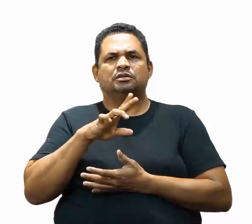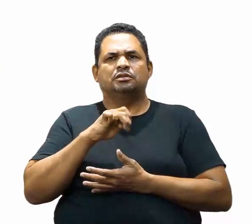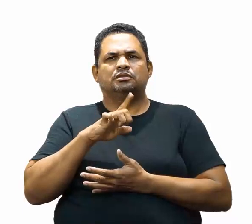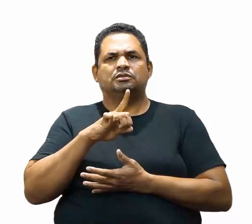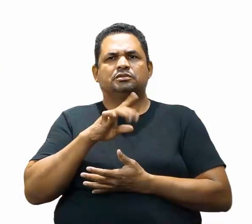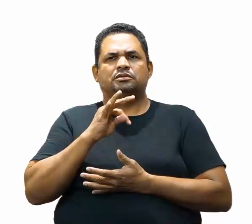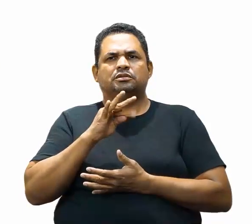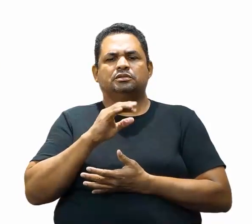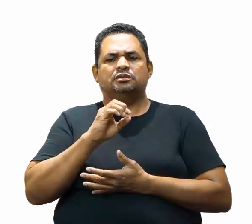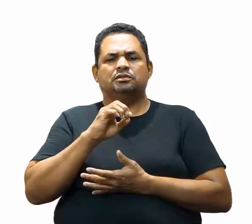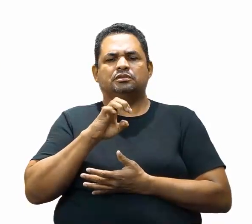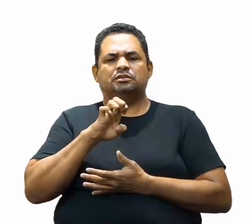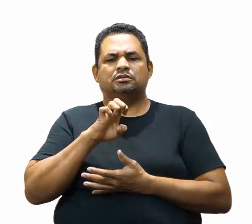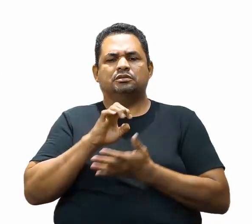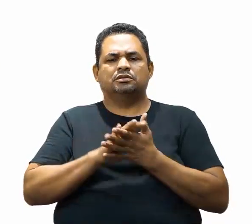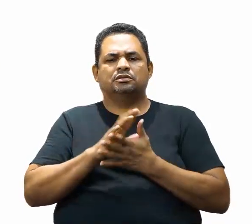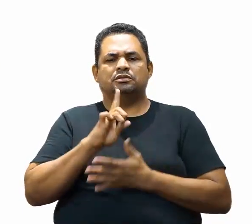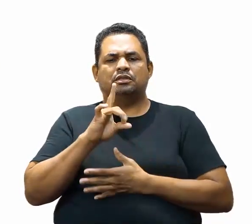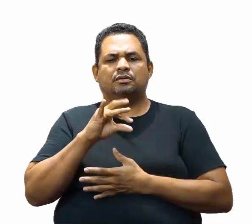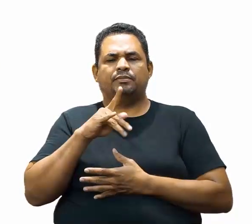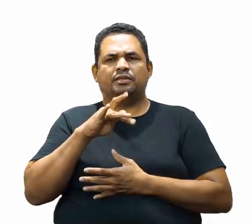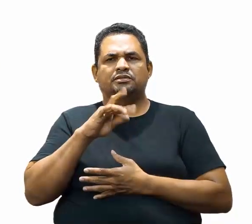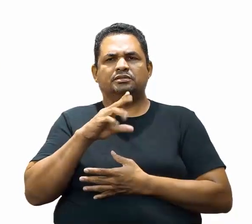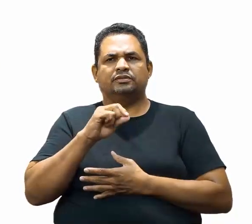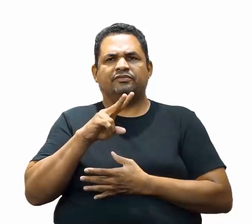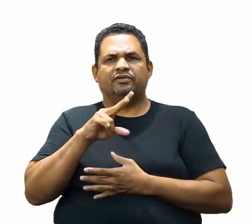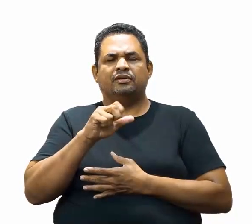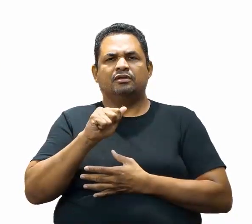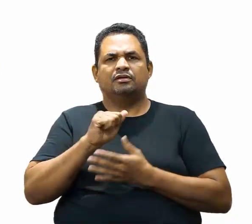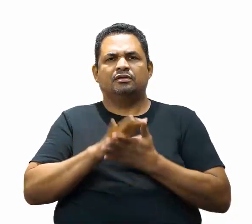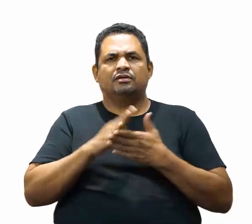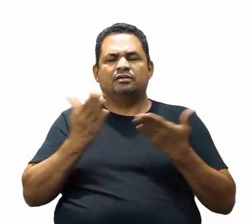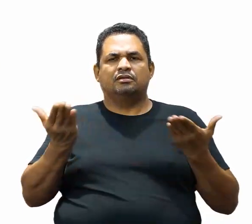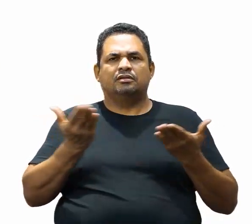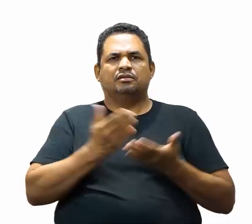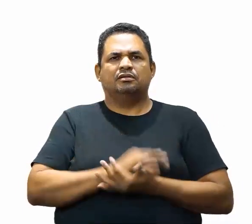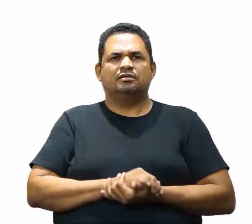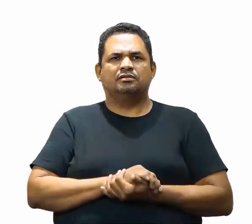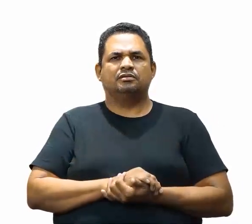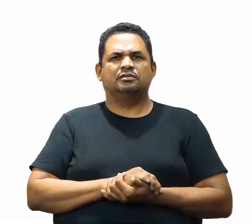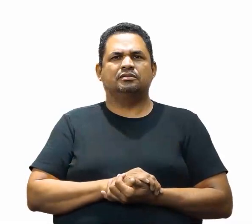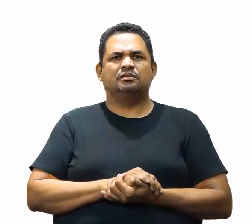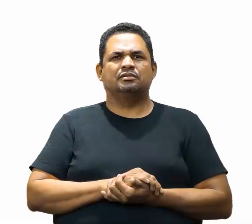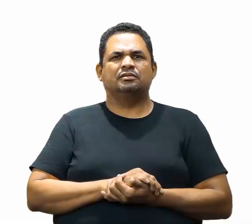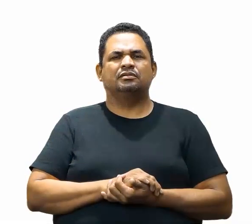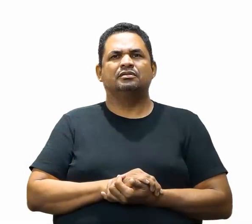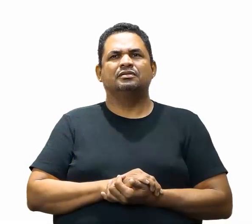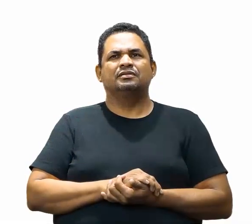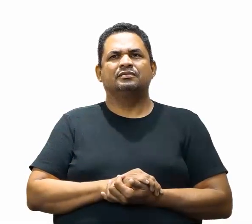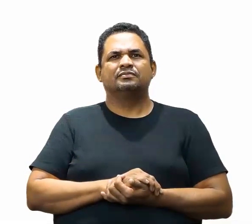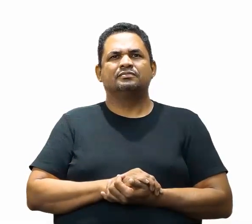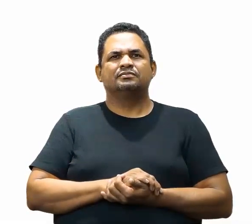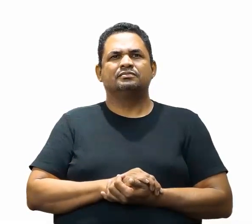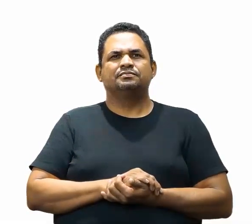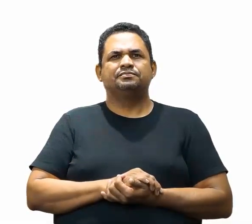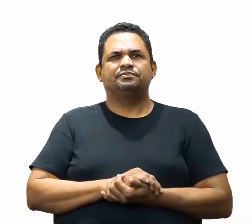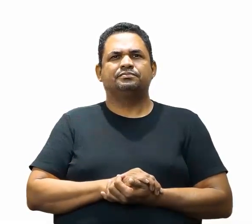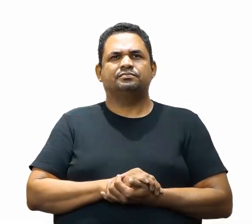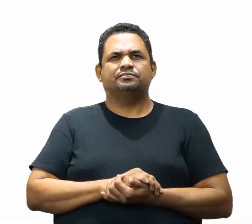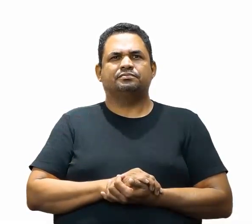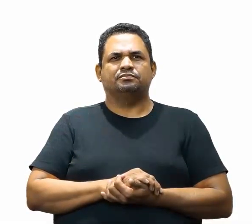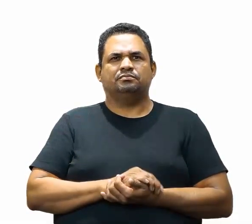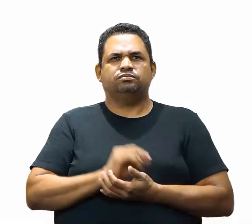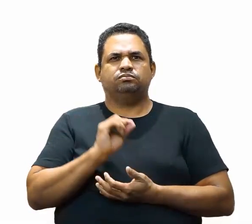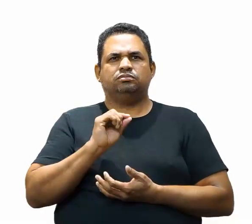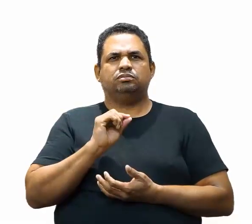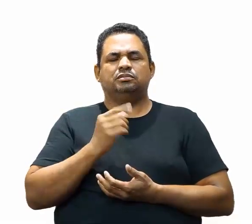Vocês já estudaram em português, sabem tudo. Eles são experts. Muito. O que mais a gente tem sobre o artigo neutro